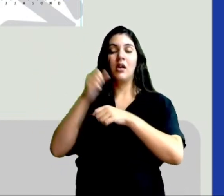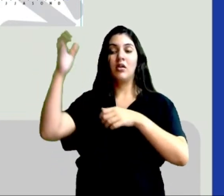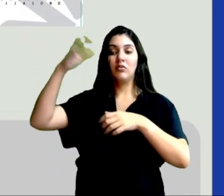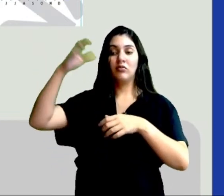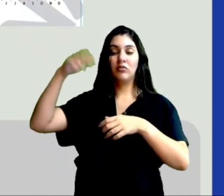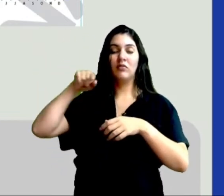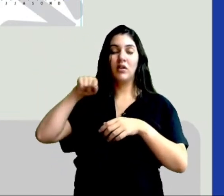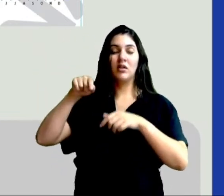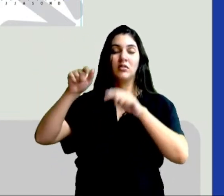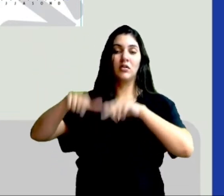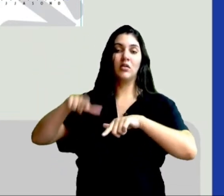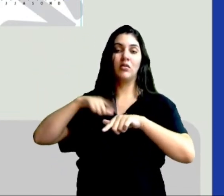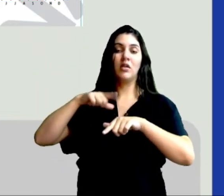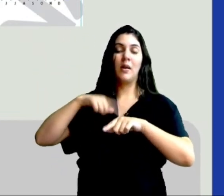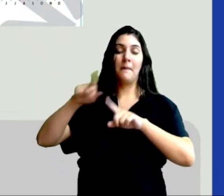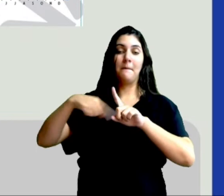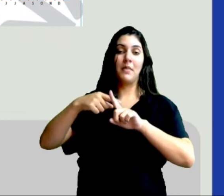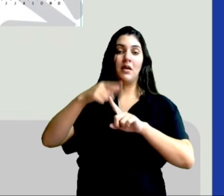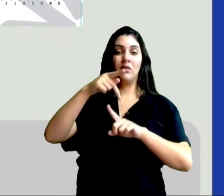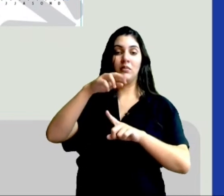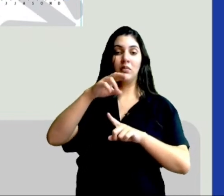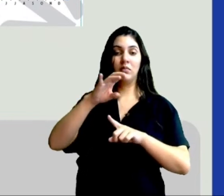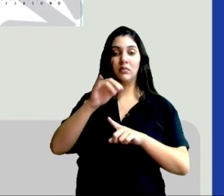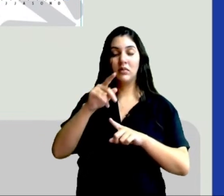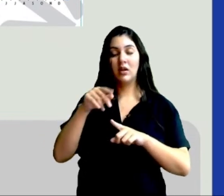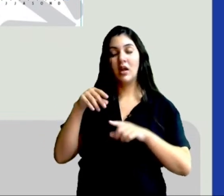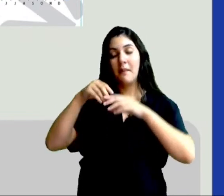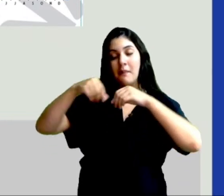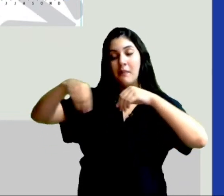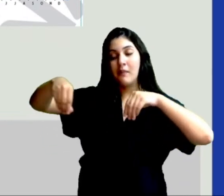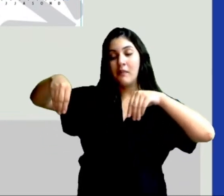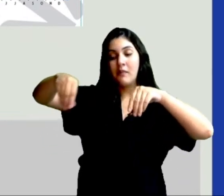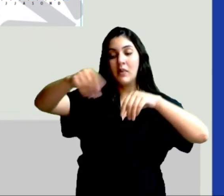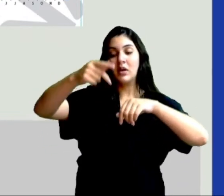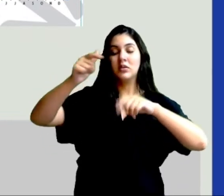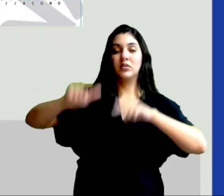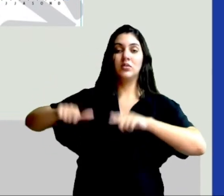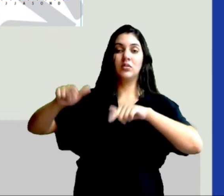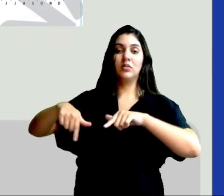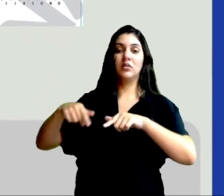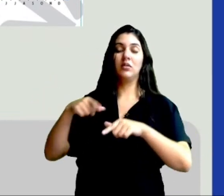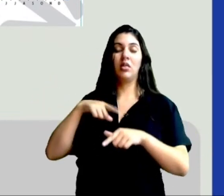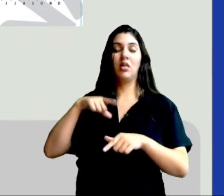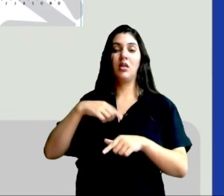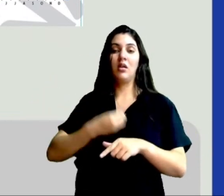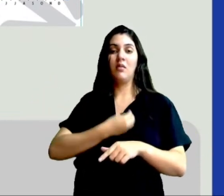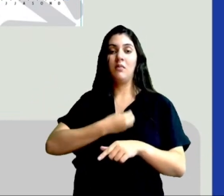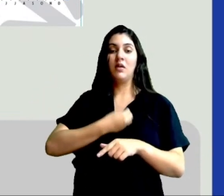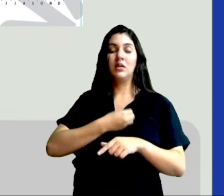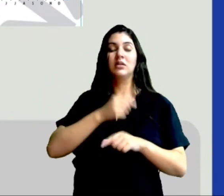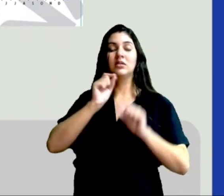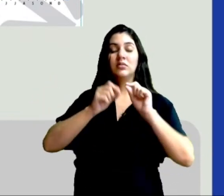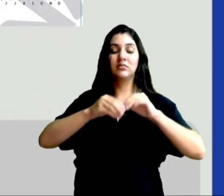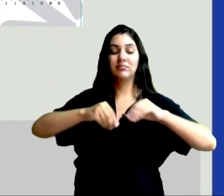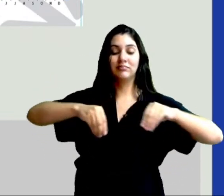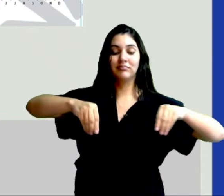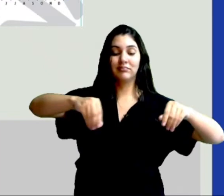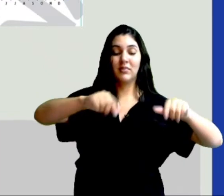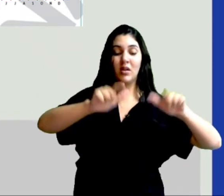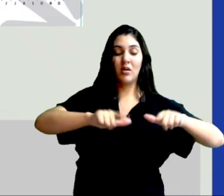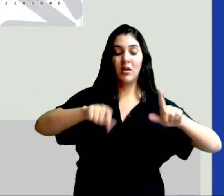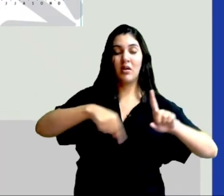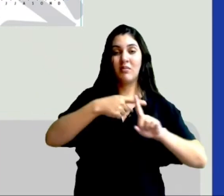mais precipitação, e essas massas elas passam mais seca para o continente, fazendo com que haja a presença de grandes desertos e áreas